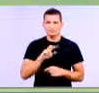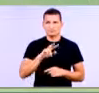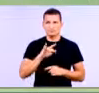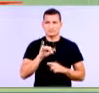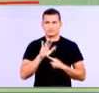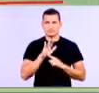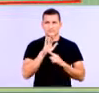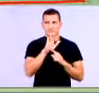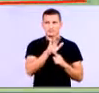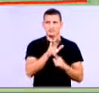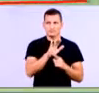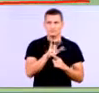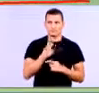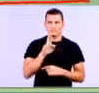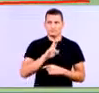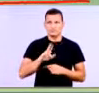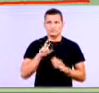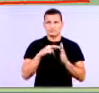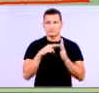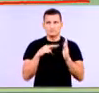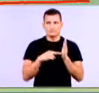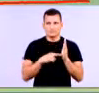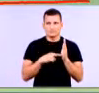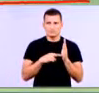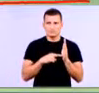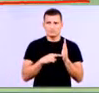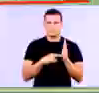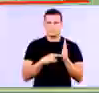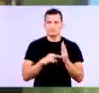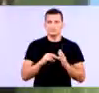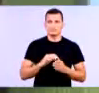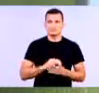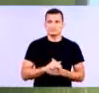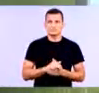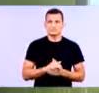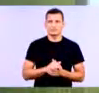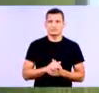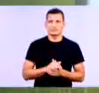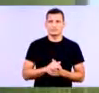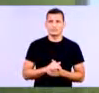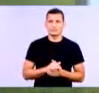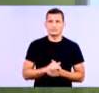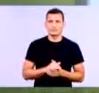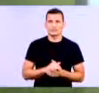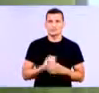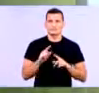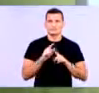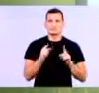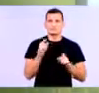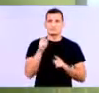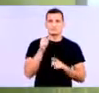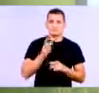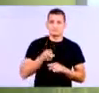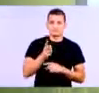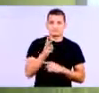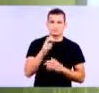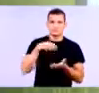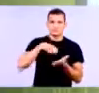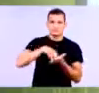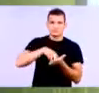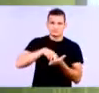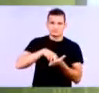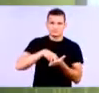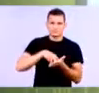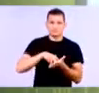o efetivo uso das regras. Veja bem, não é que você será sempre penalizado,